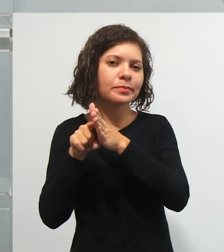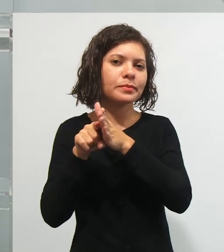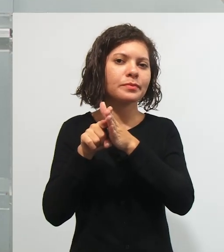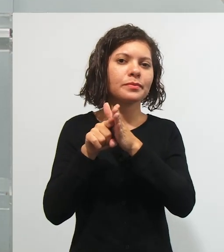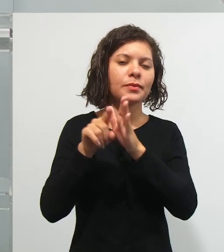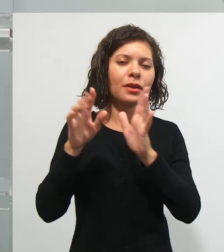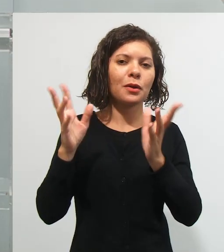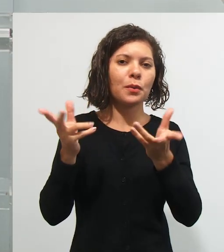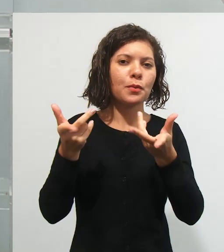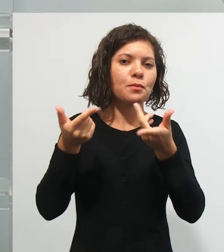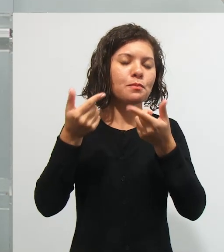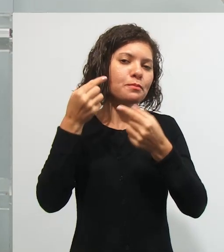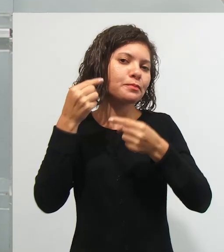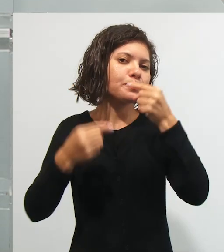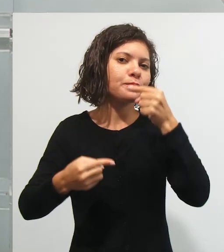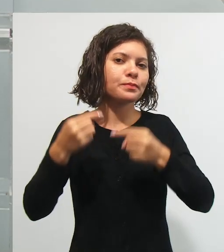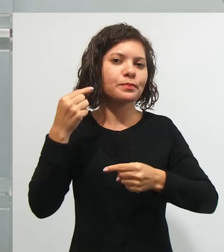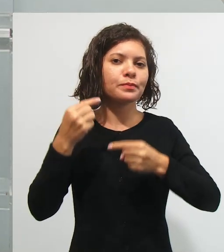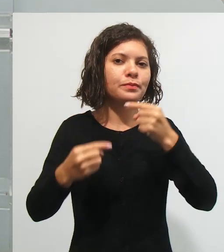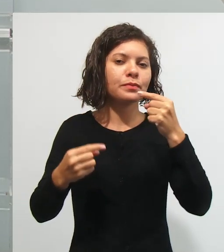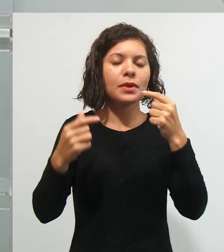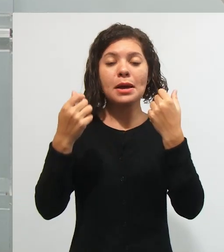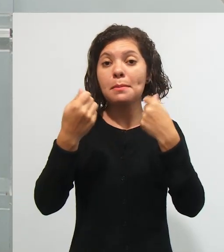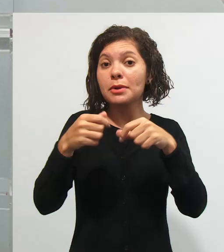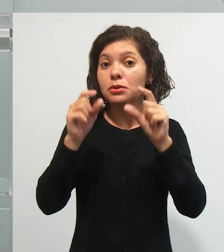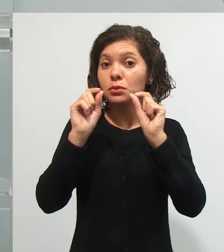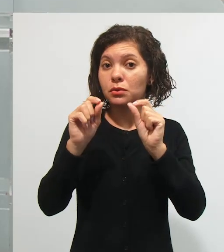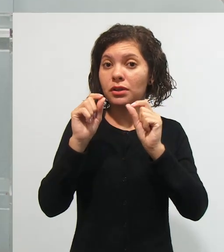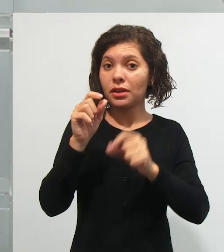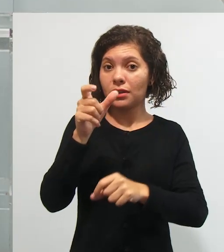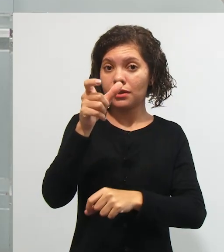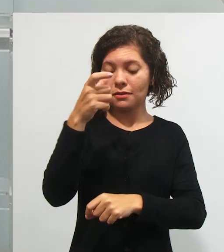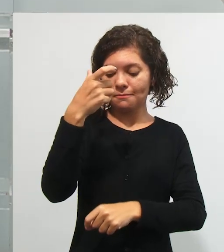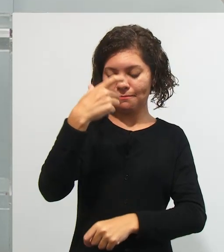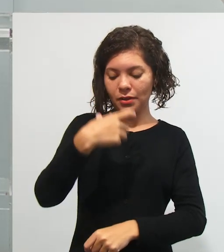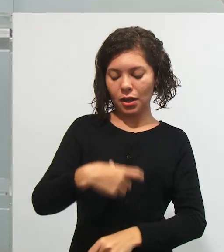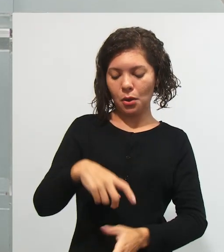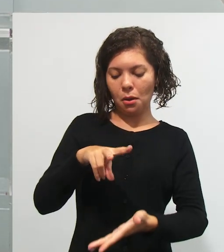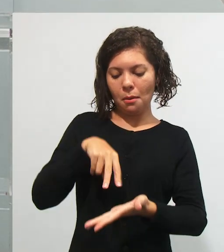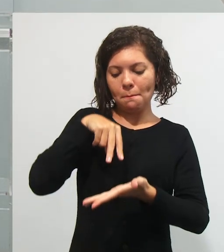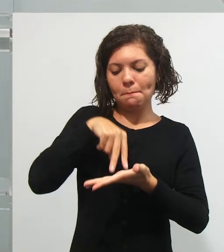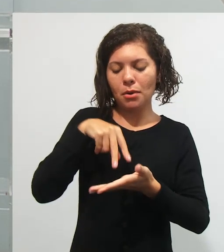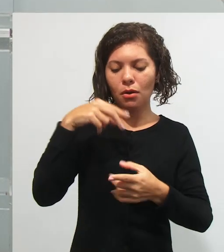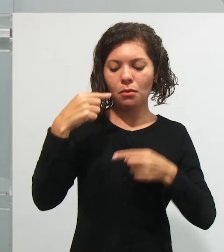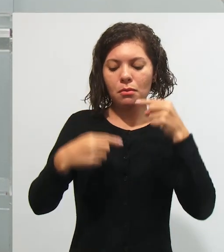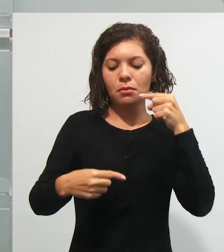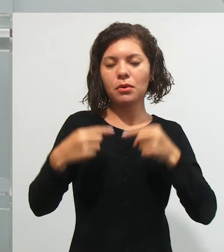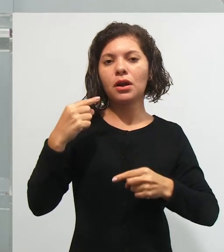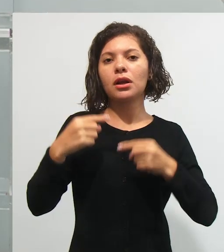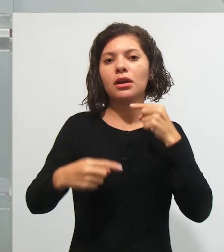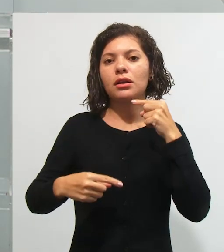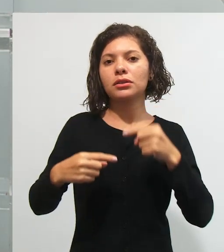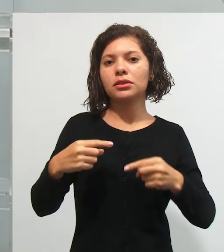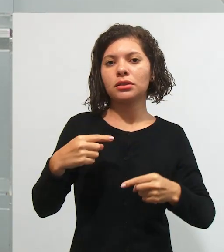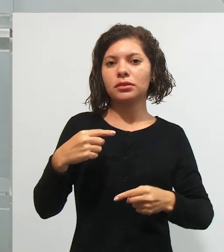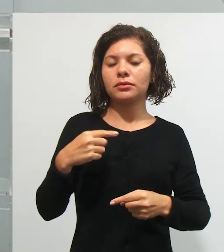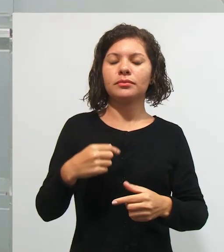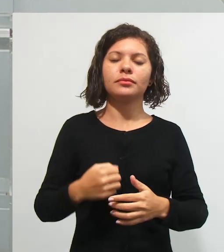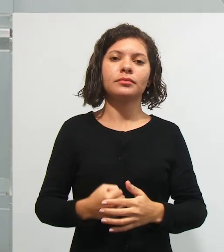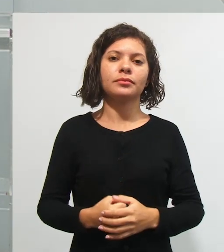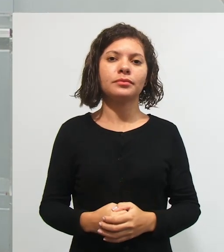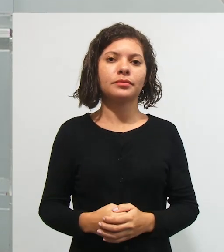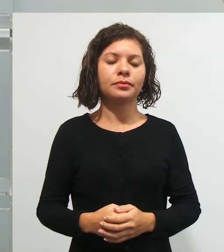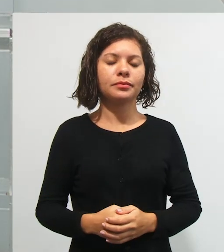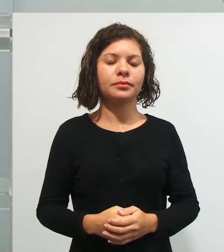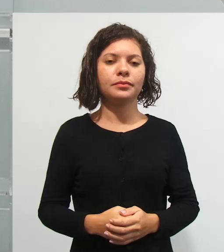coloca, sem que haja essa ação política. Essa ação política significa que você vai intervir. À medida que você intervém